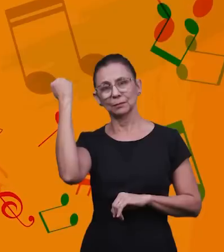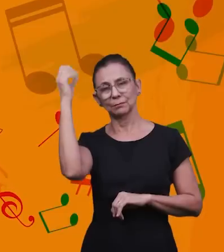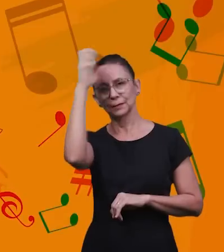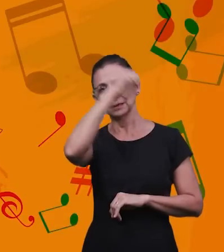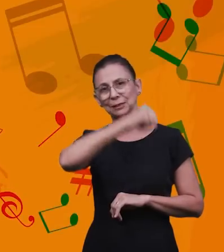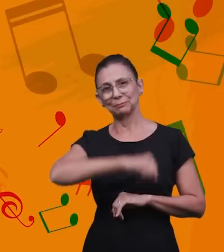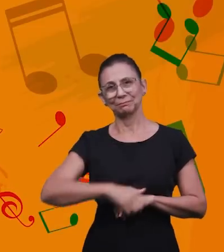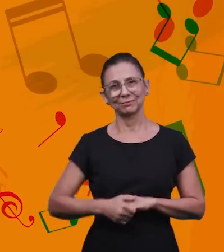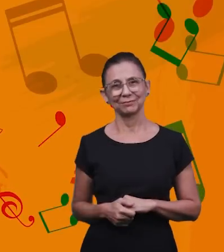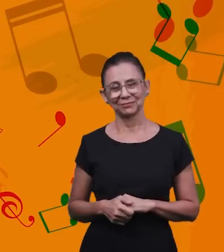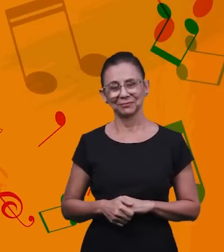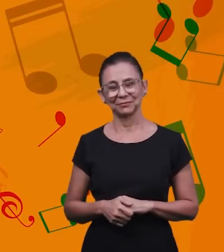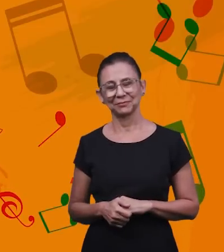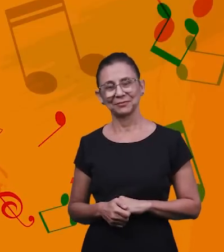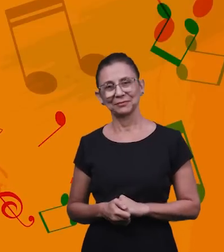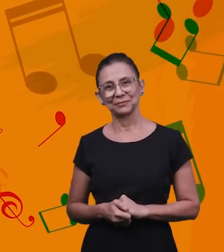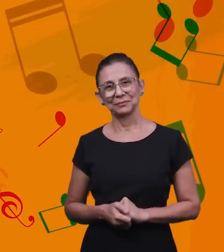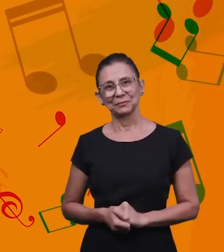aprender.